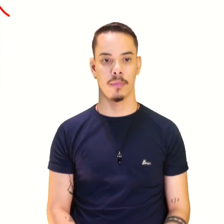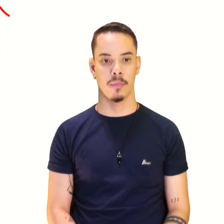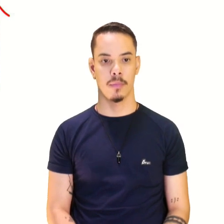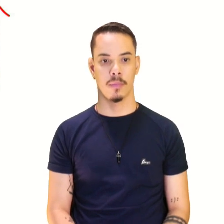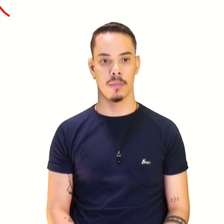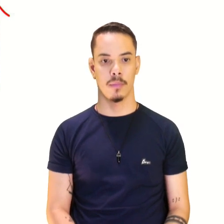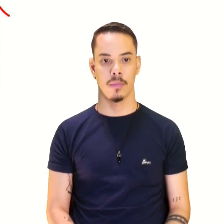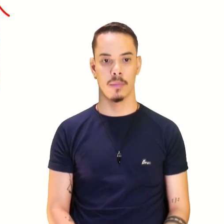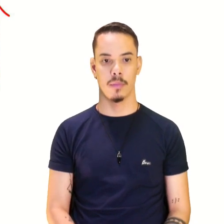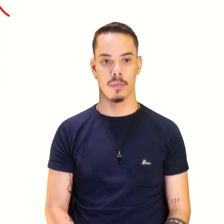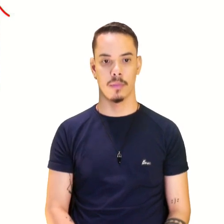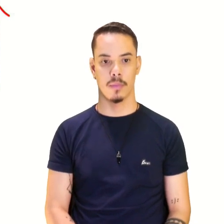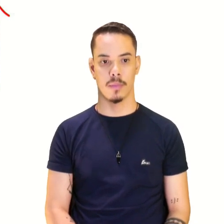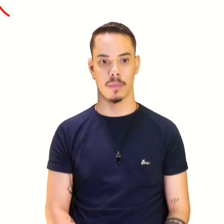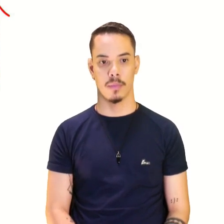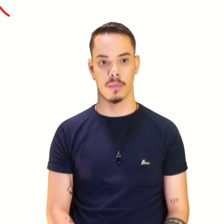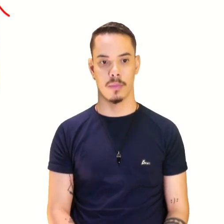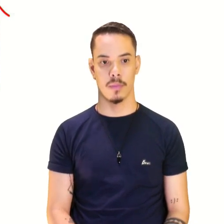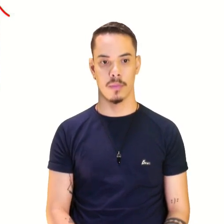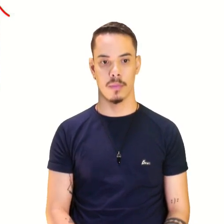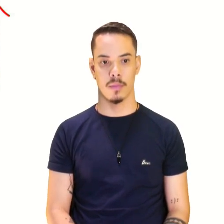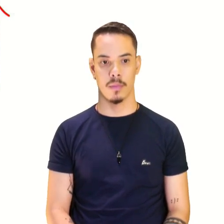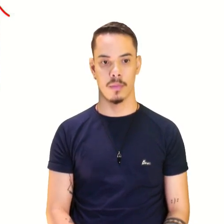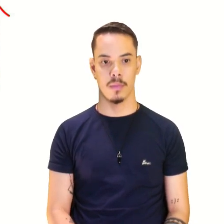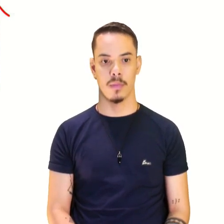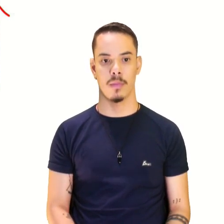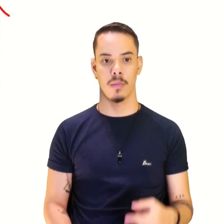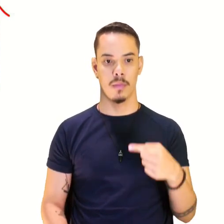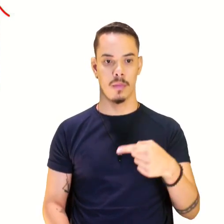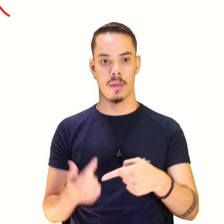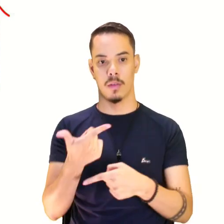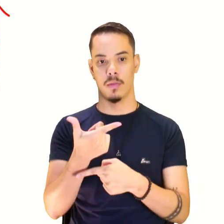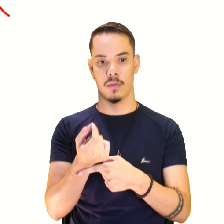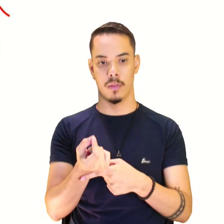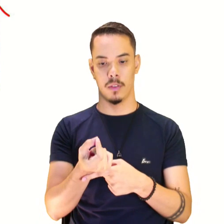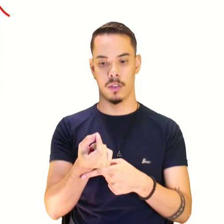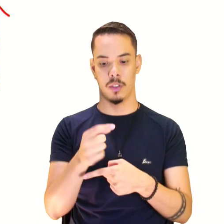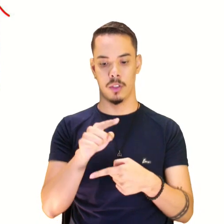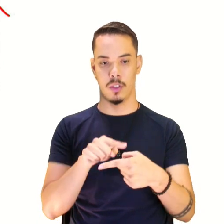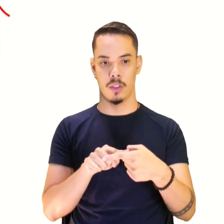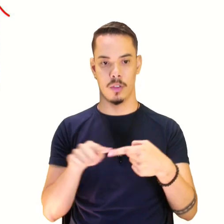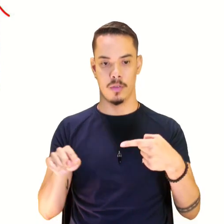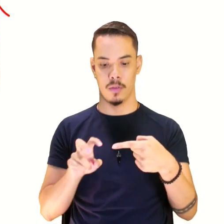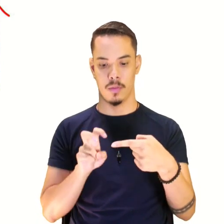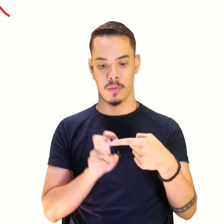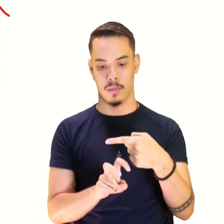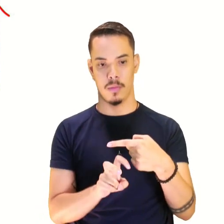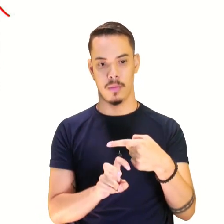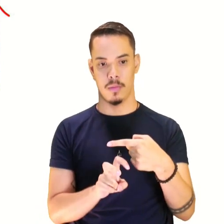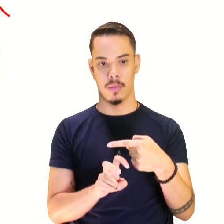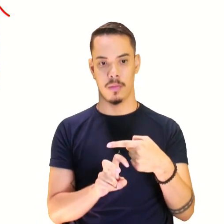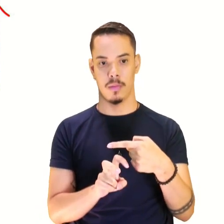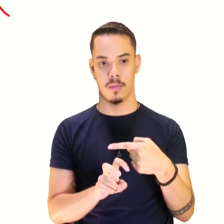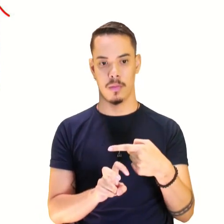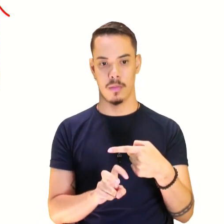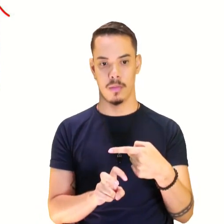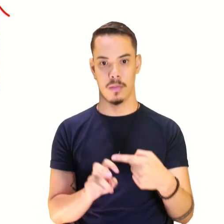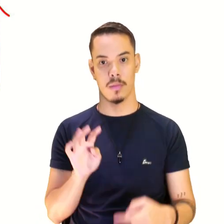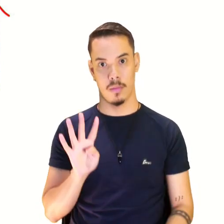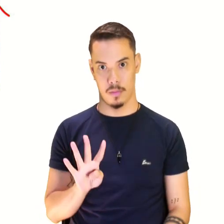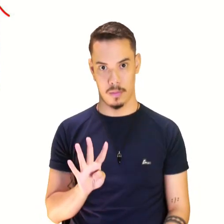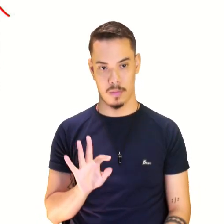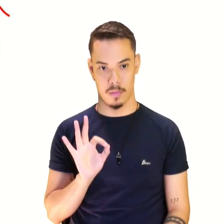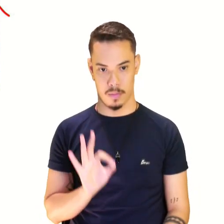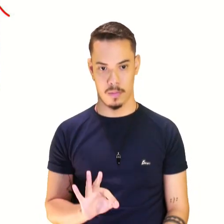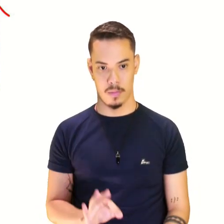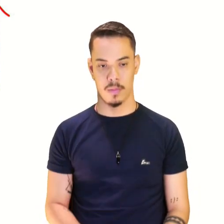vezes 20, 20. Tá multiplicando, vai passar dividindo. E 20 dividido por x, por 5, é 4. É